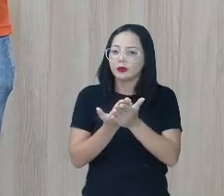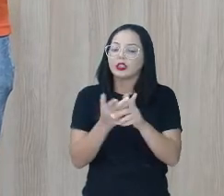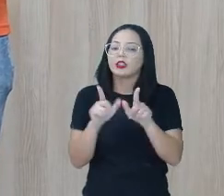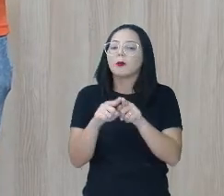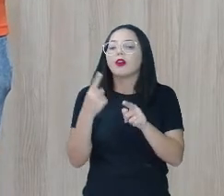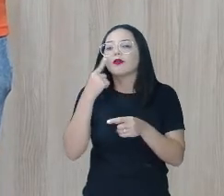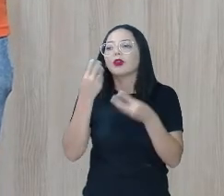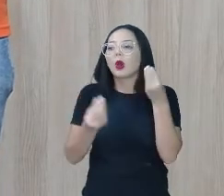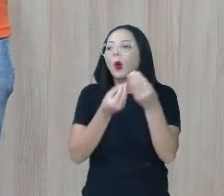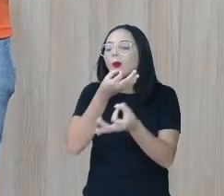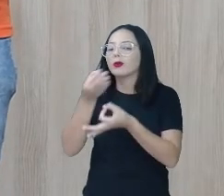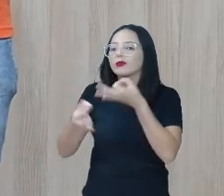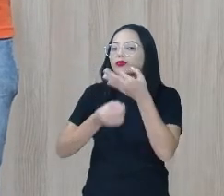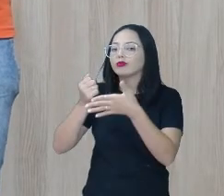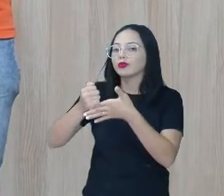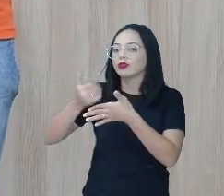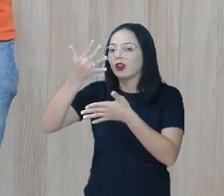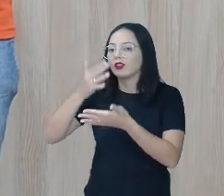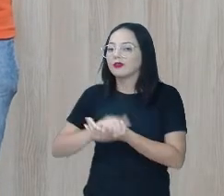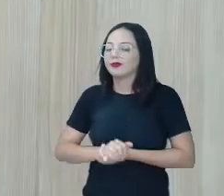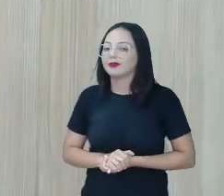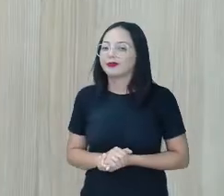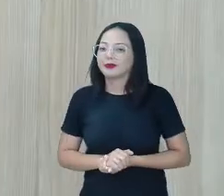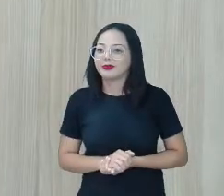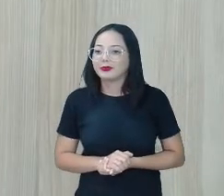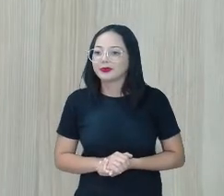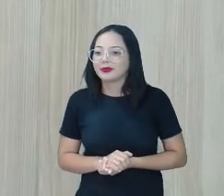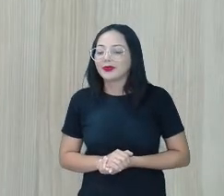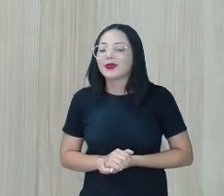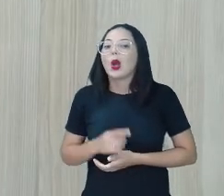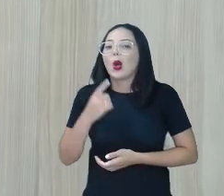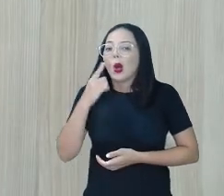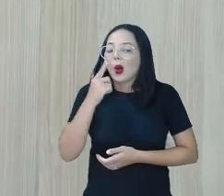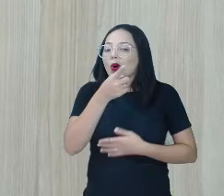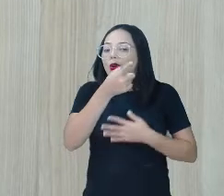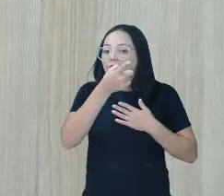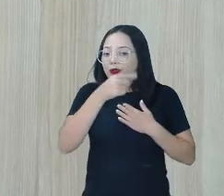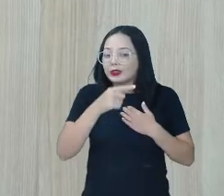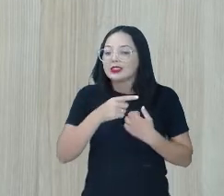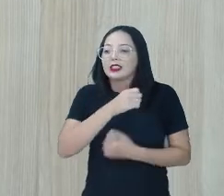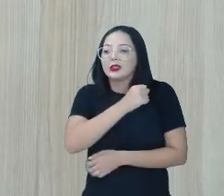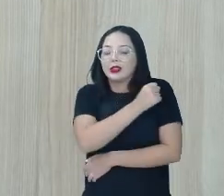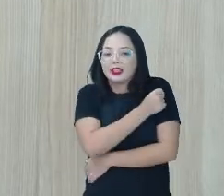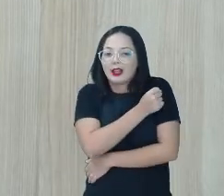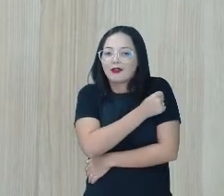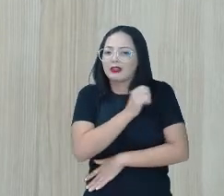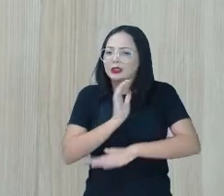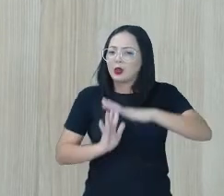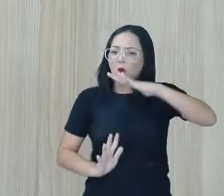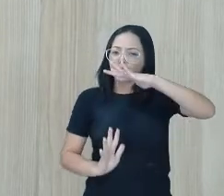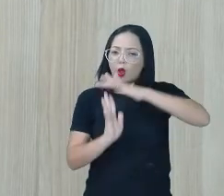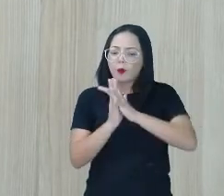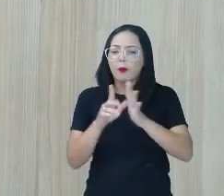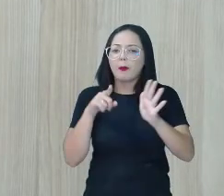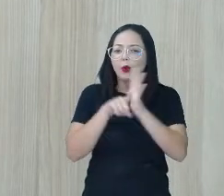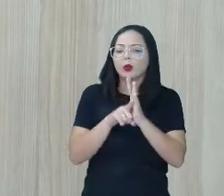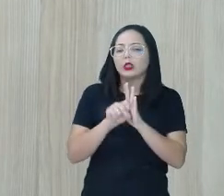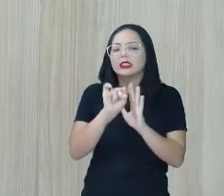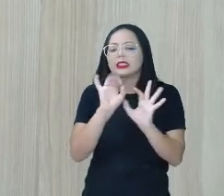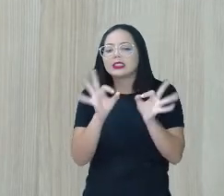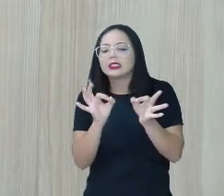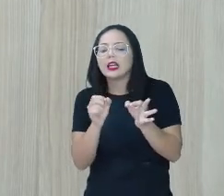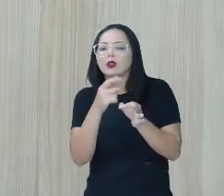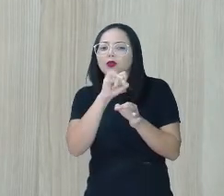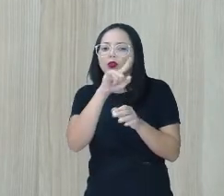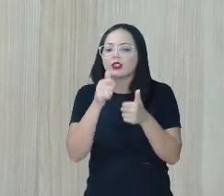ver como é que está a movimentação aí no chat. Essa galera do 8º ano é muito top. Perguntei aqui se estava tudo certinho, se eles